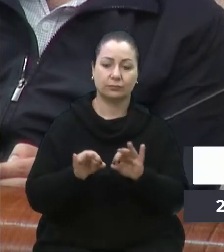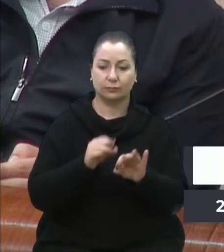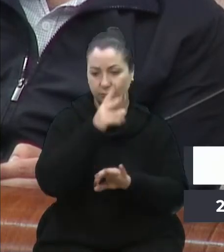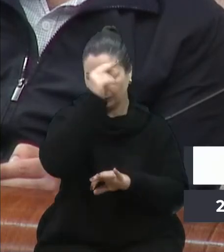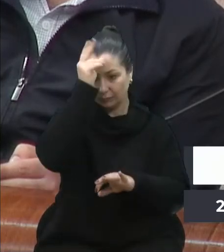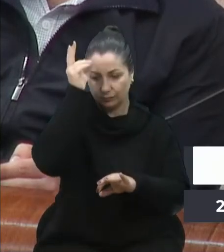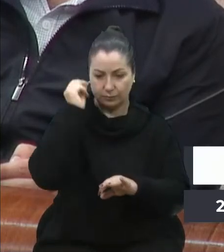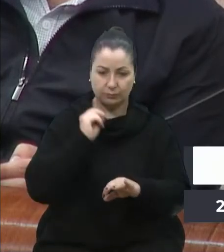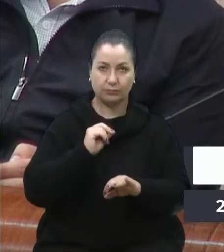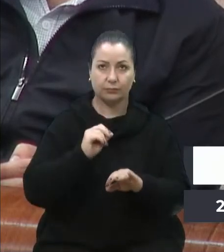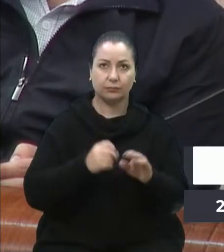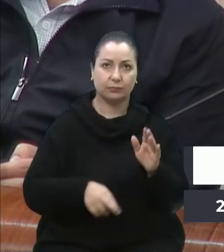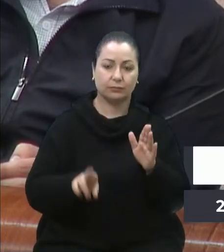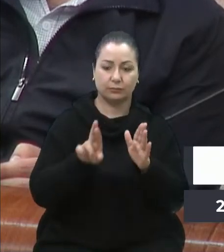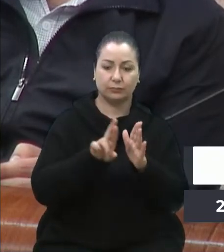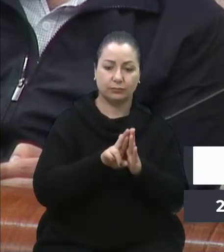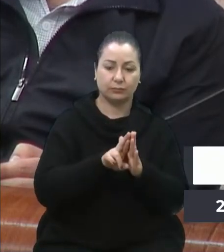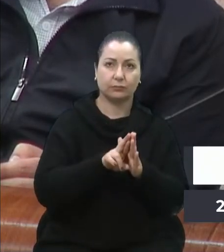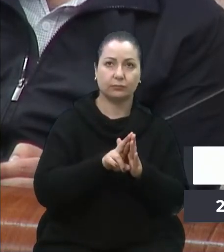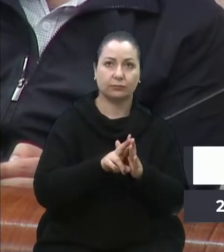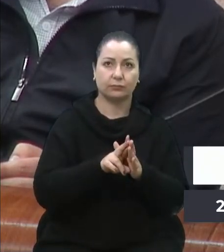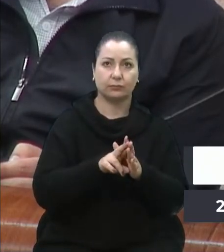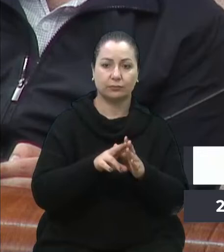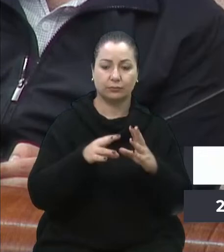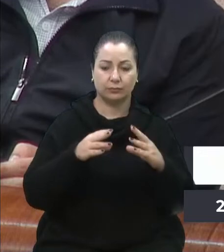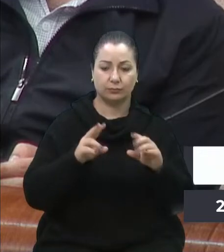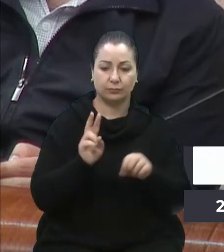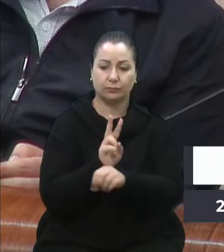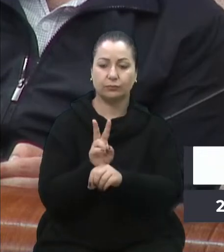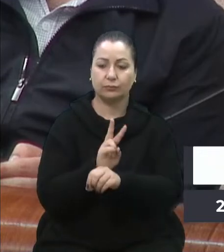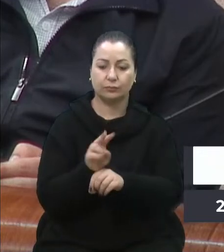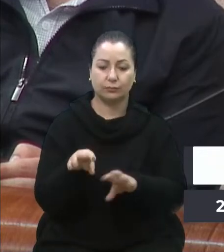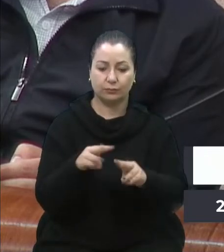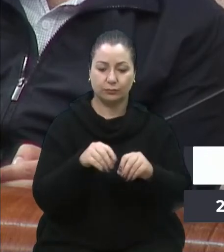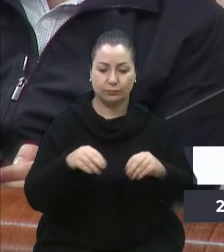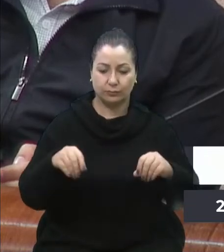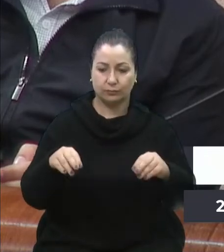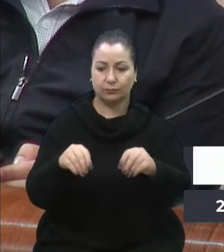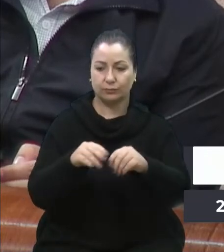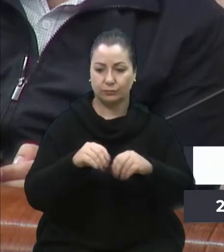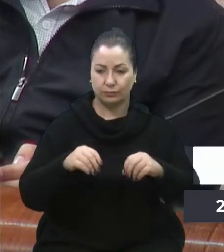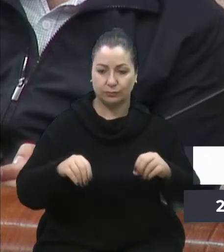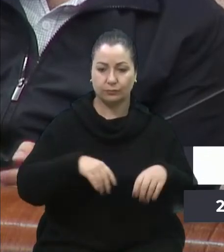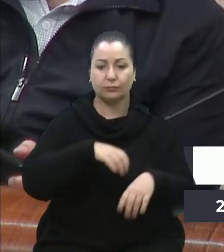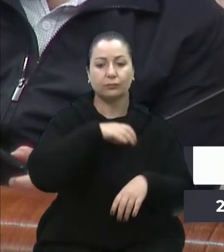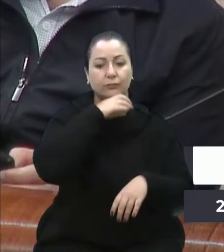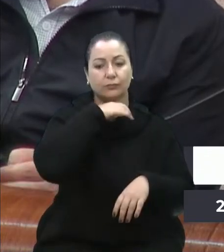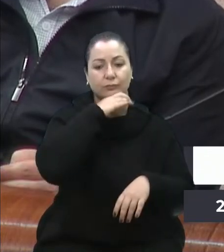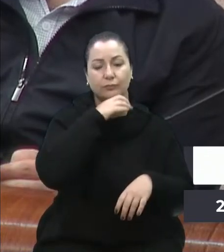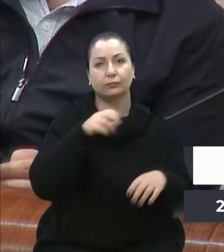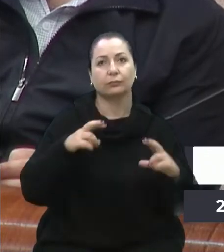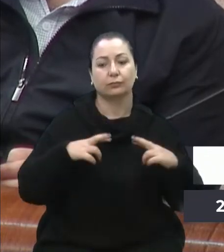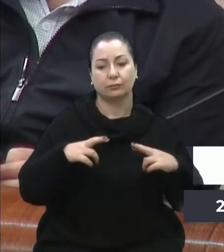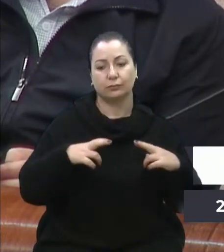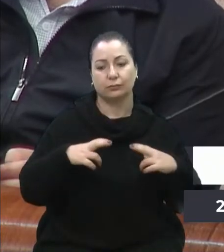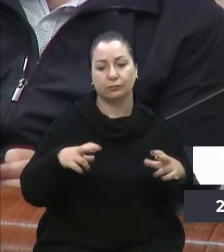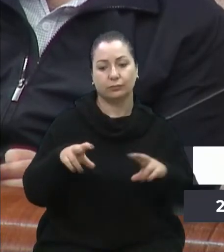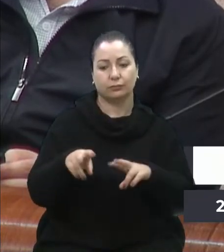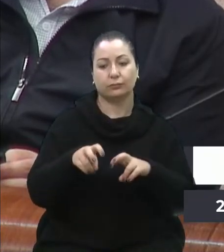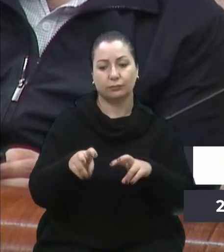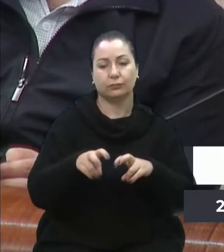da Fertilidade dos Solos de Propriedade Familiar Rural Caxiense. Relator,